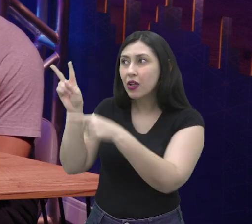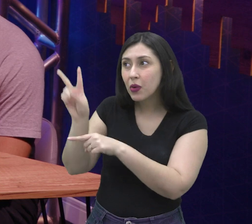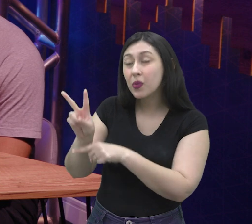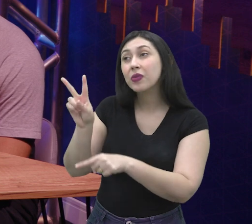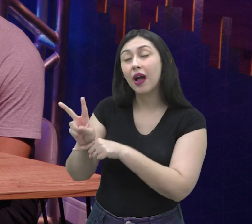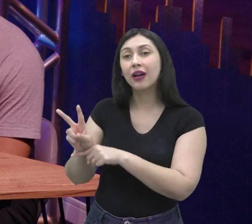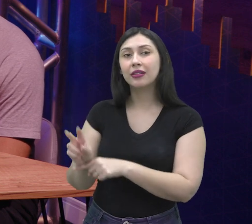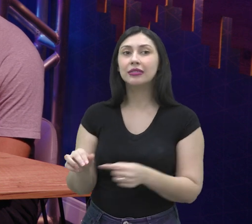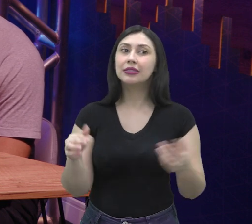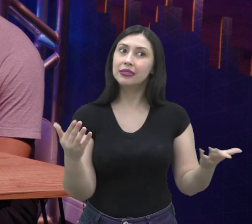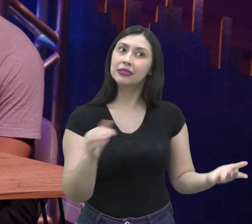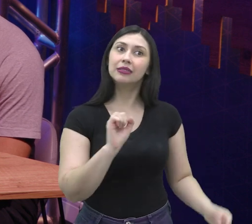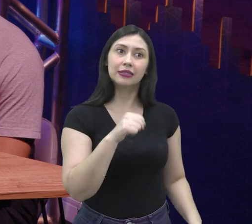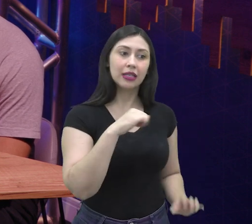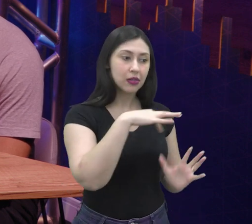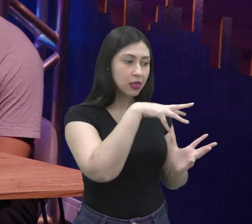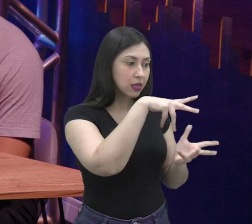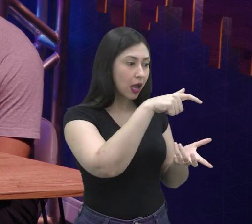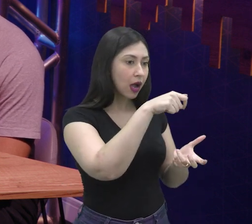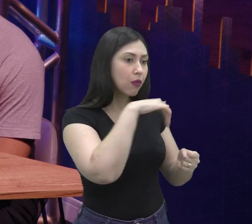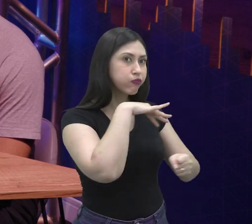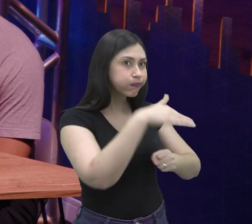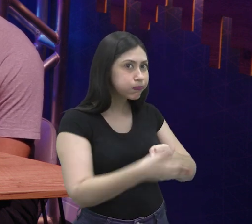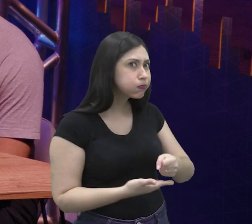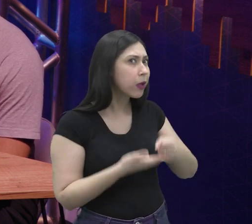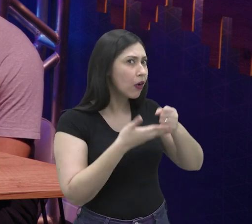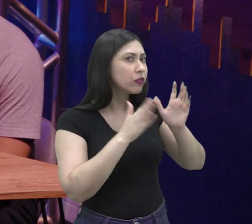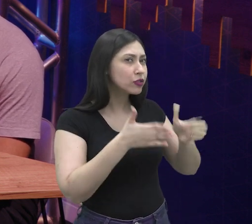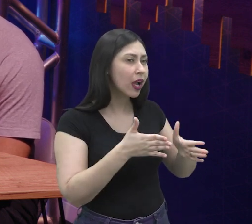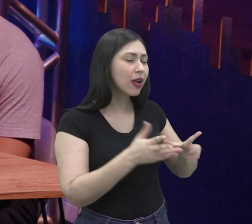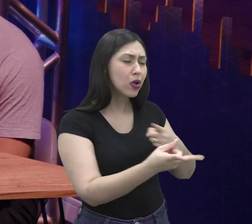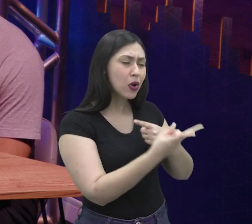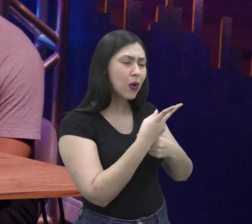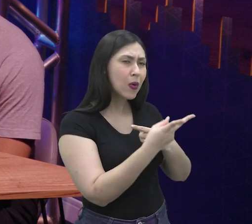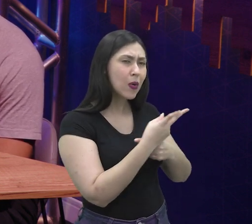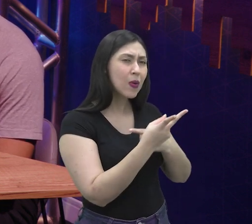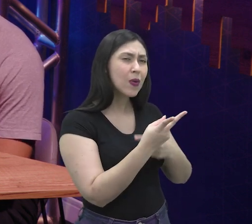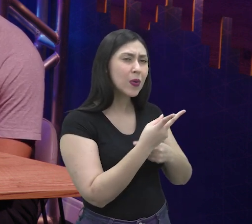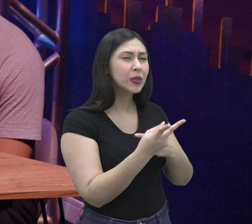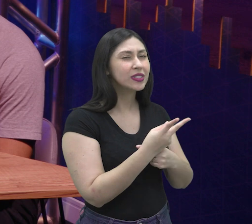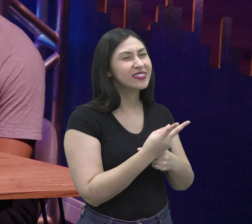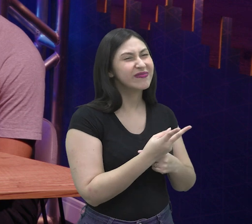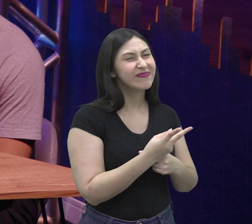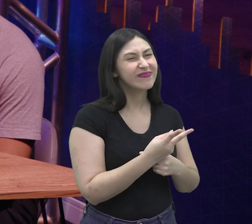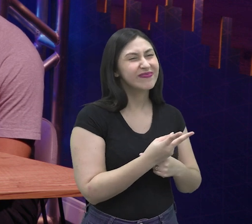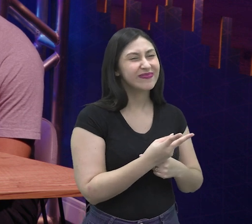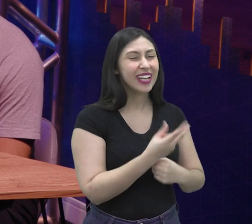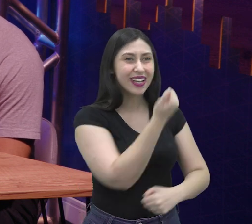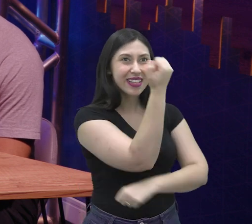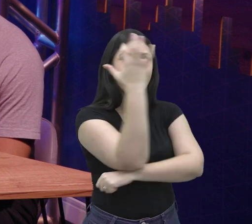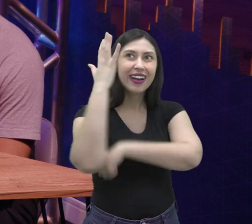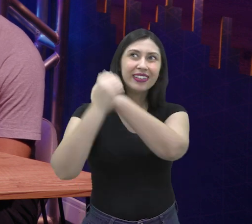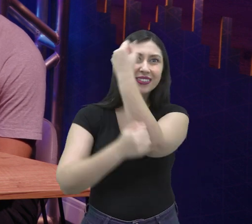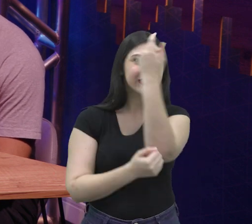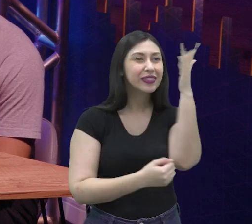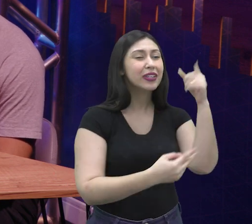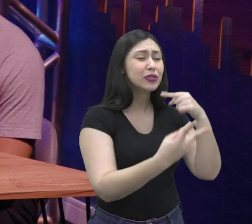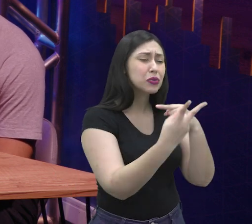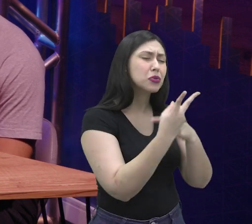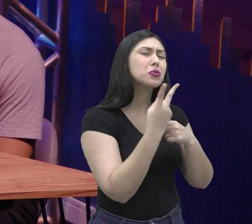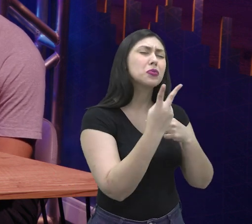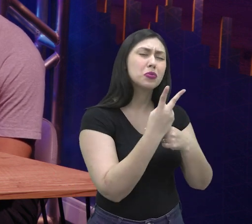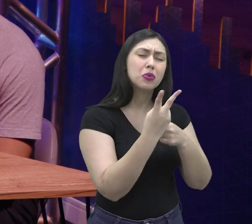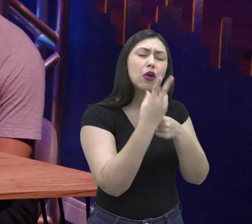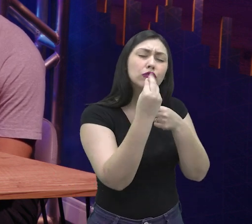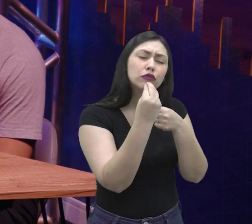não. A terra, ela se cuida sozinha. Na verdade, ela cuida muito da gente, né? Na verdade, a mãe natureza tem sido